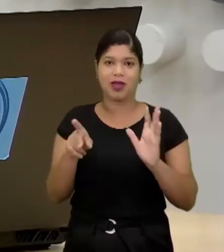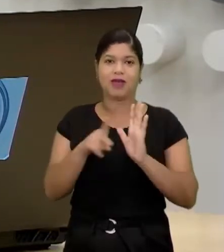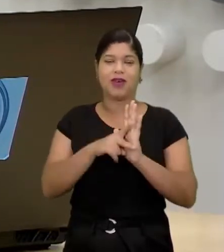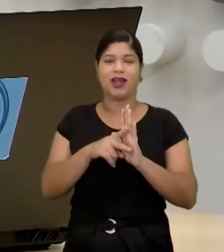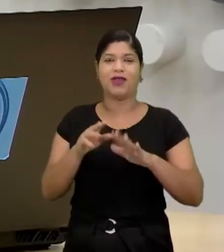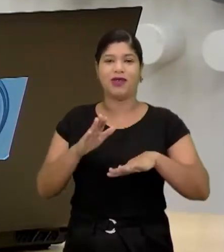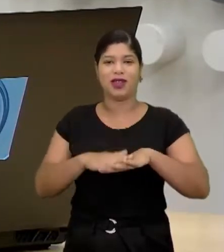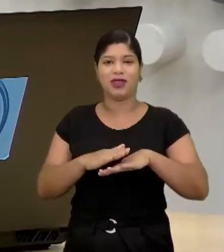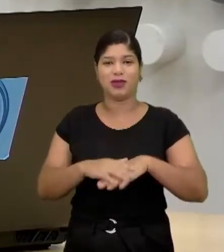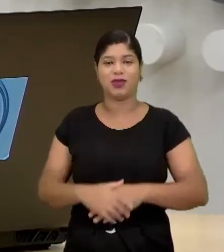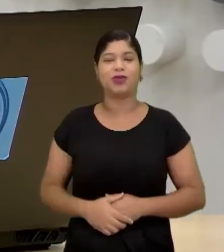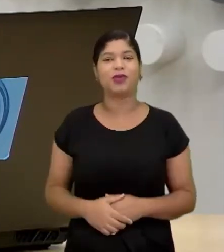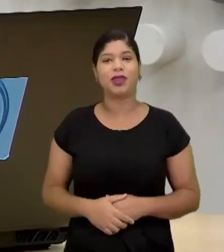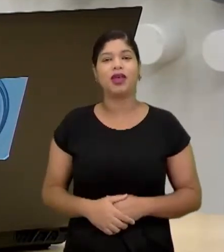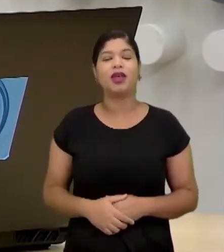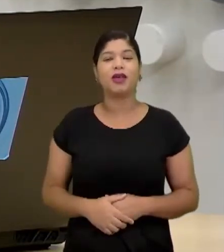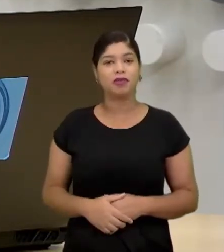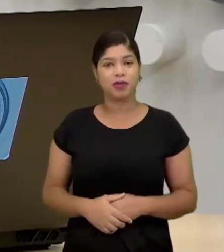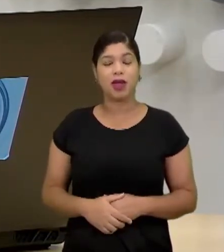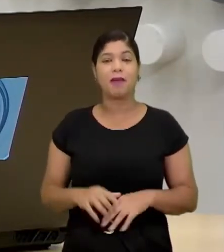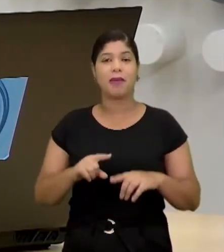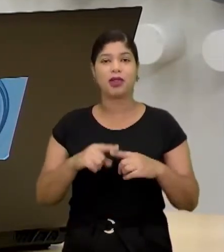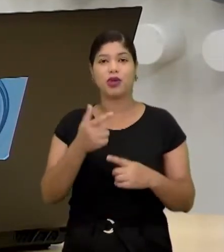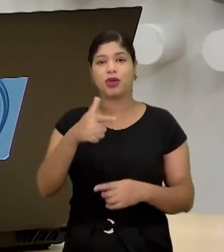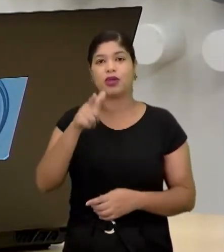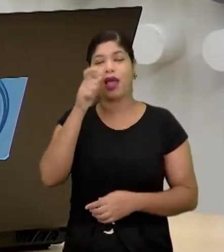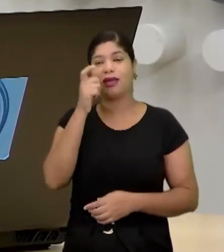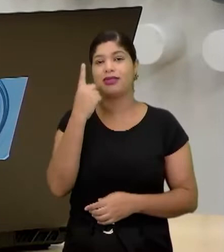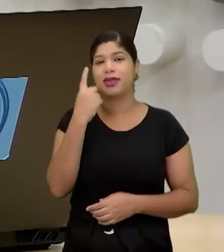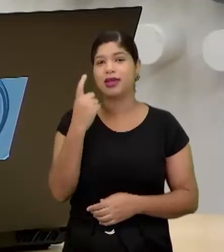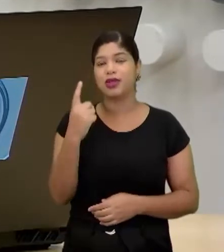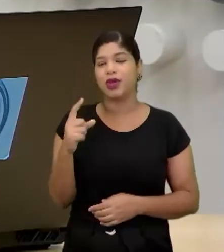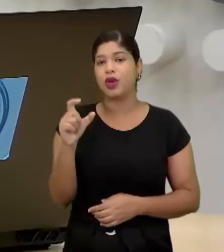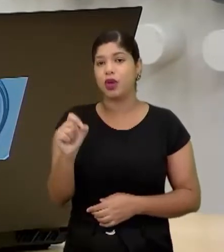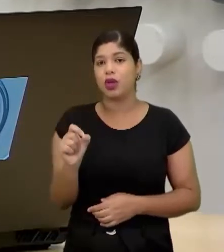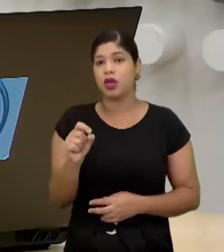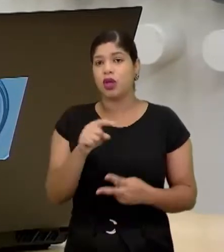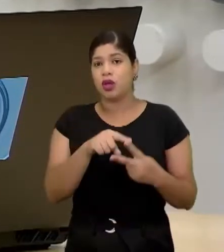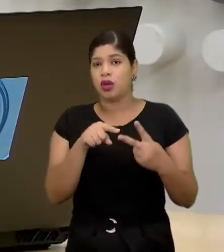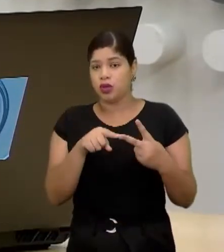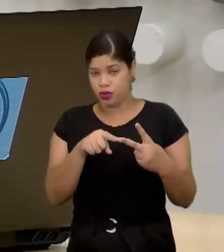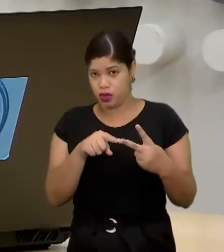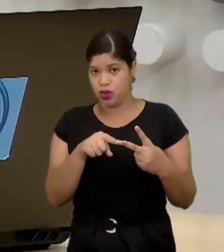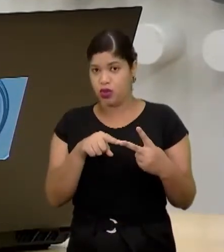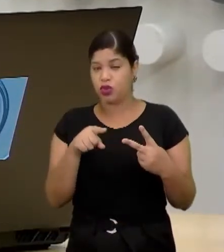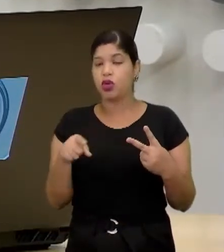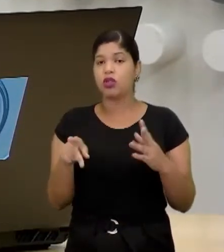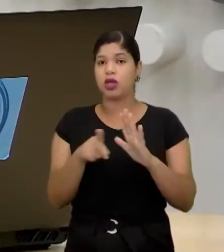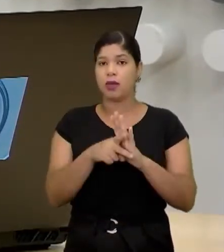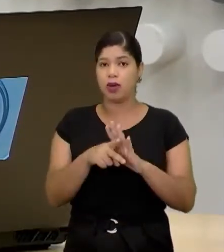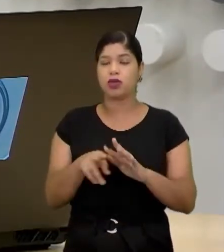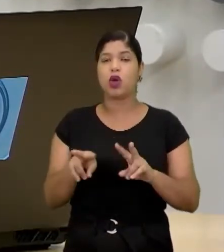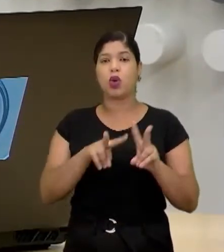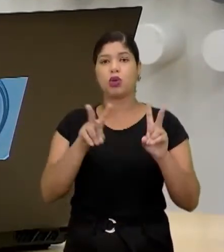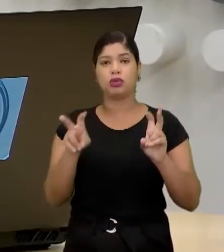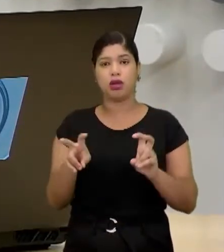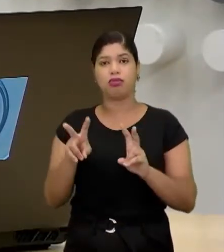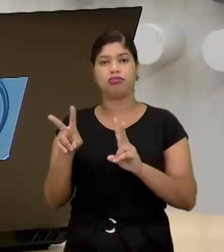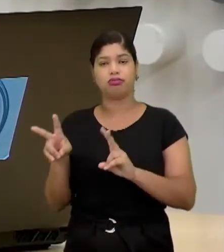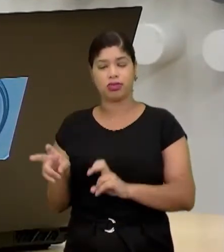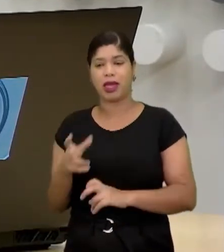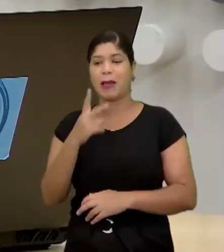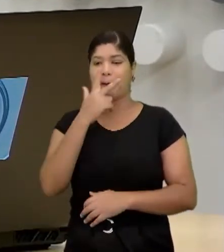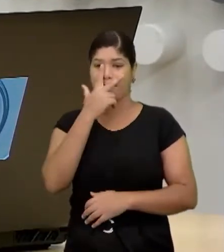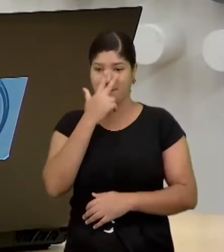muito próximo né mas O interessante é que cada um deles fornece a esse tema um